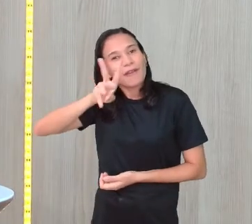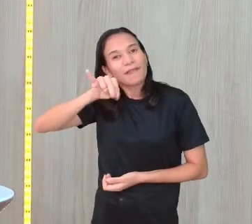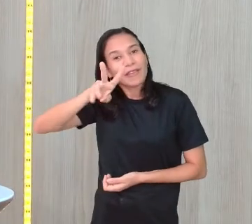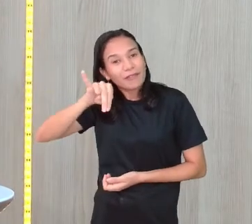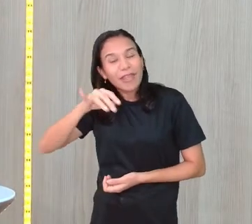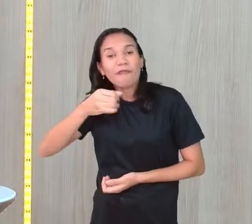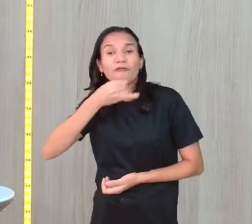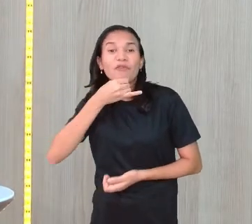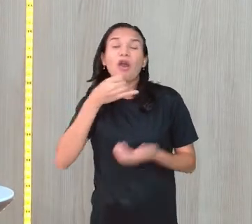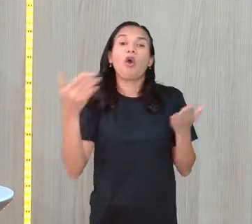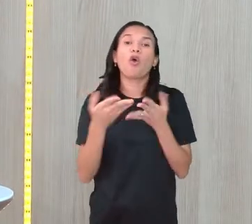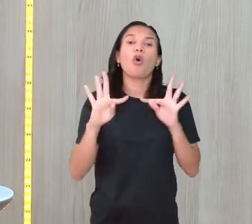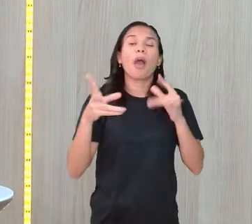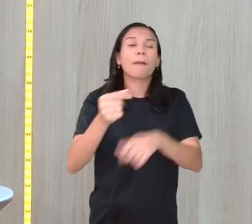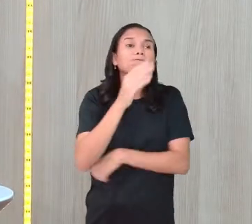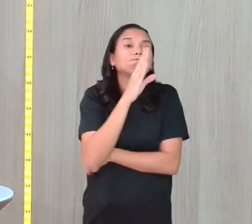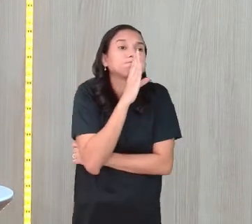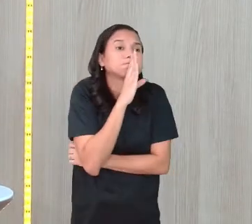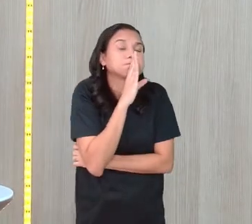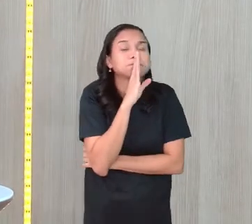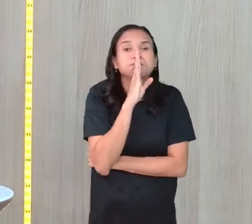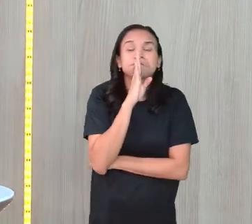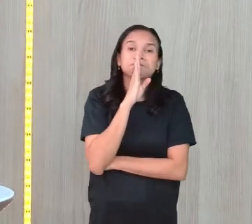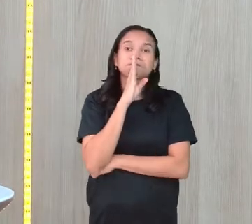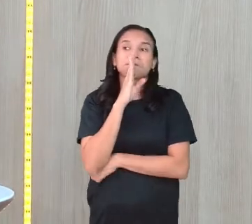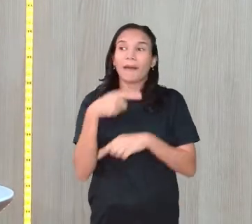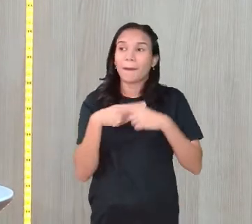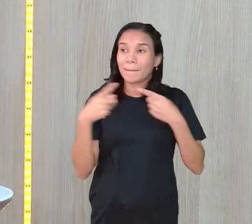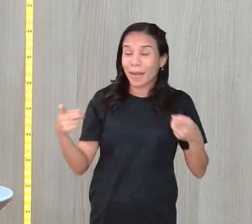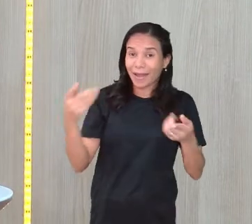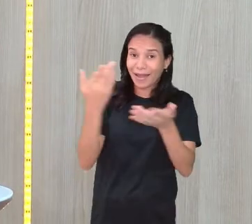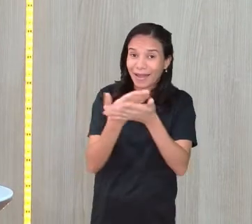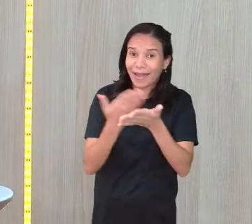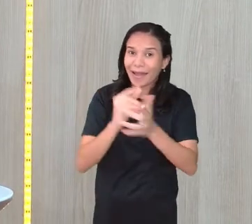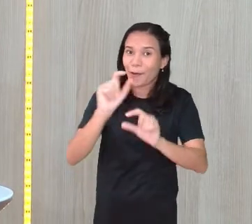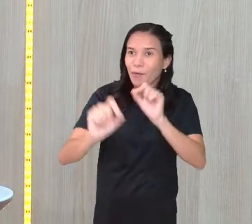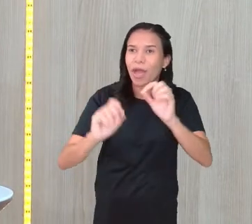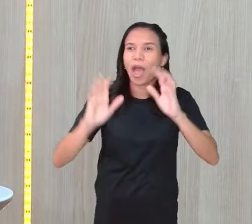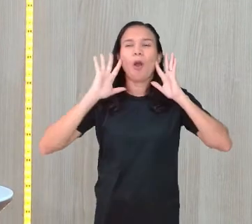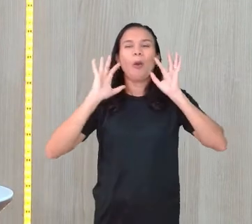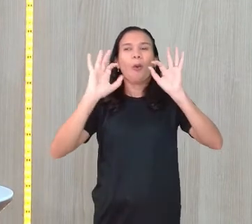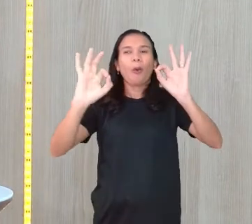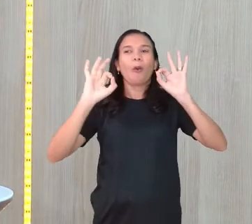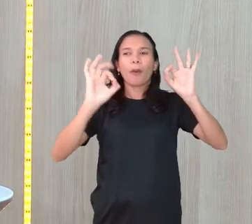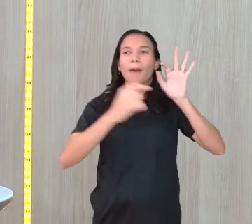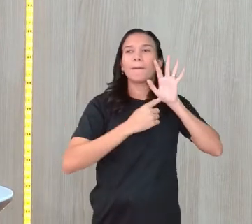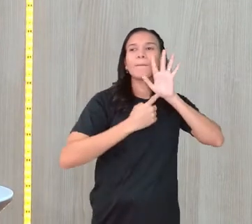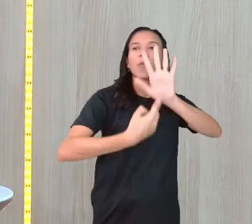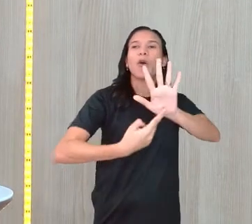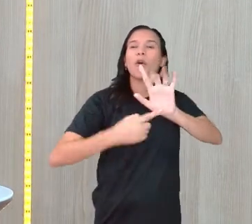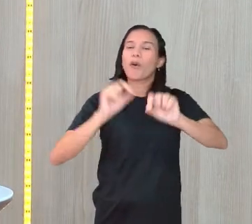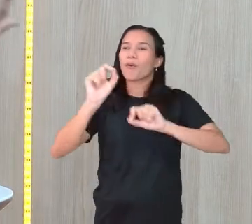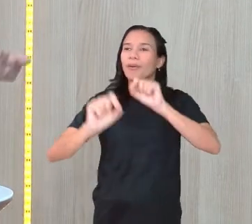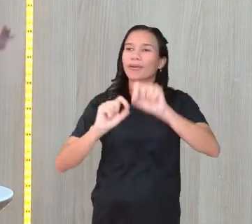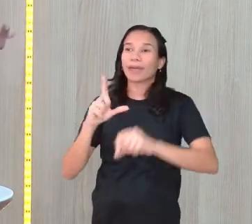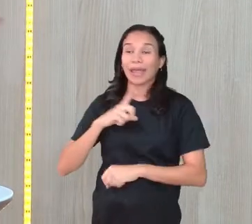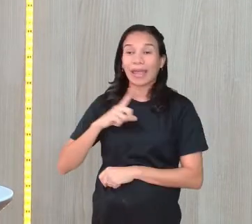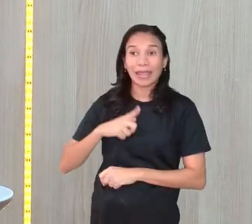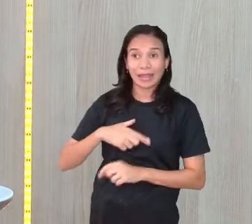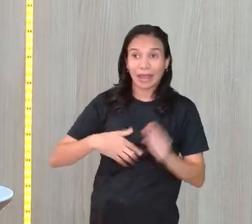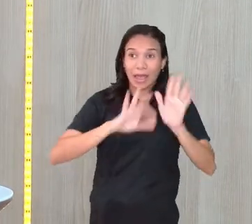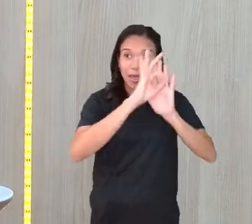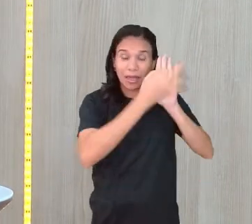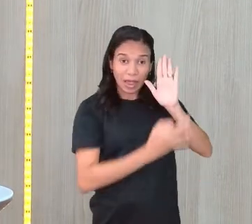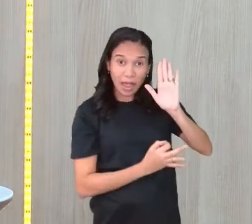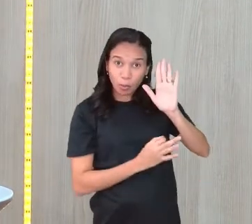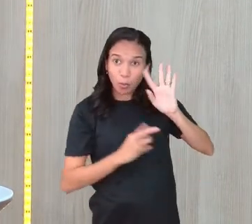Infelizmente, hoje estava todo mundo caladinho, mas a aula foi o quê? Incrível, porque nos mostra que há enredo